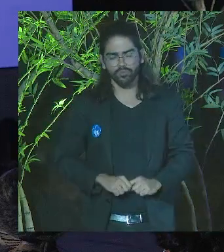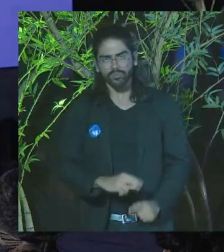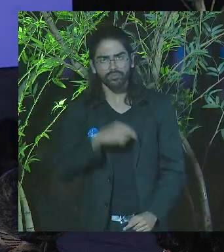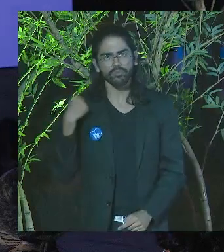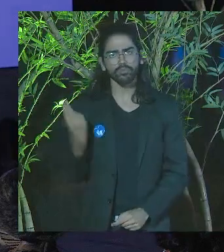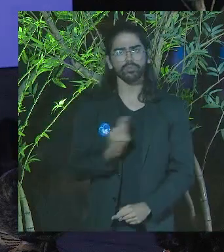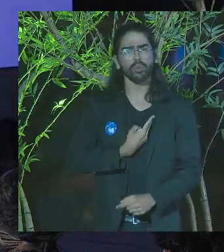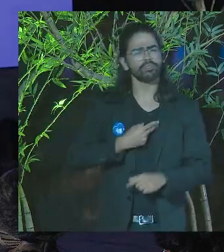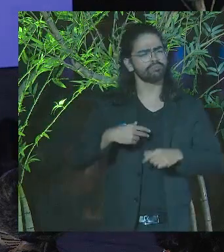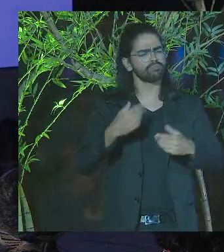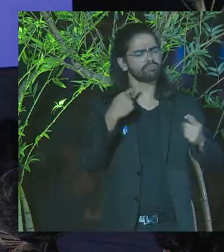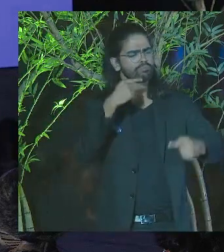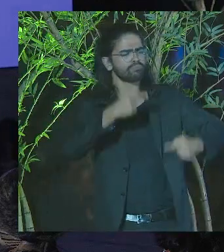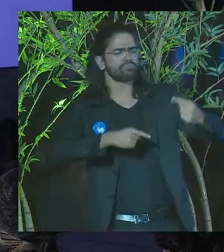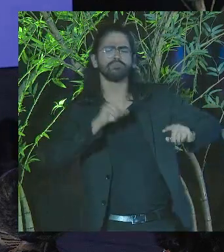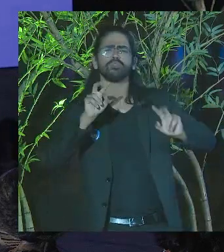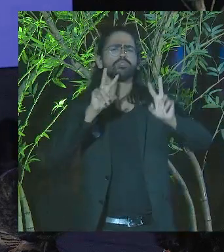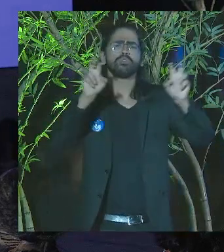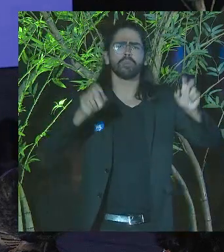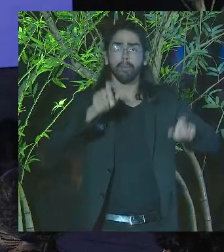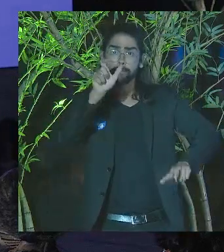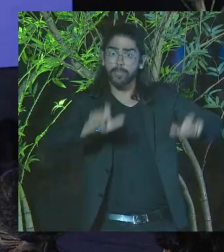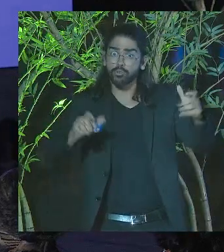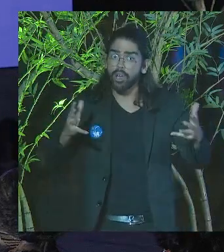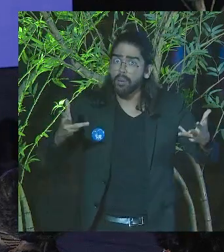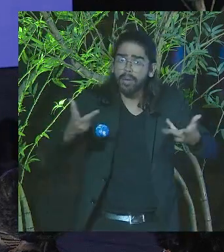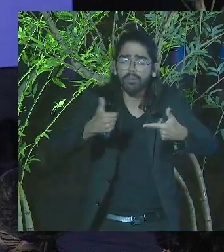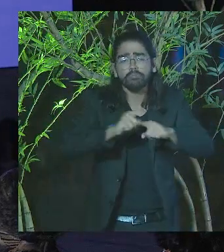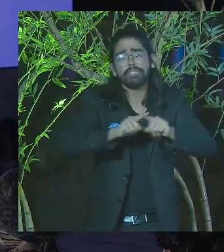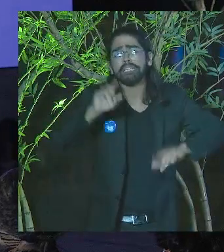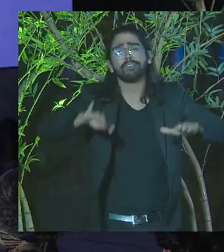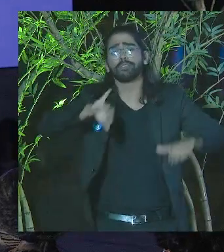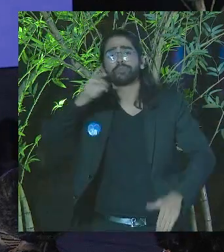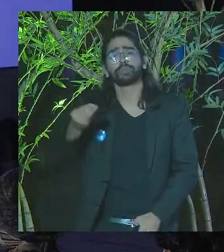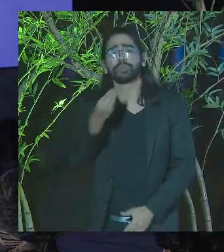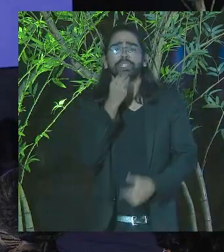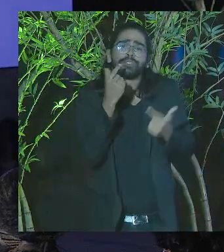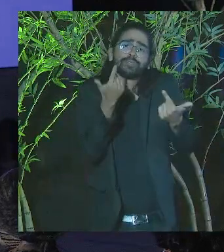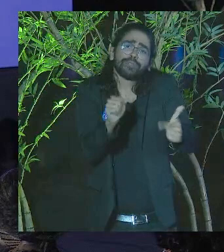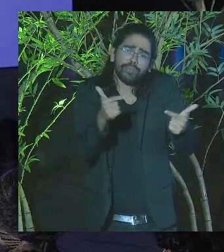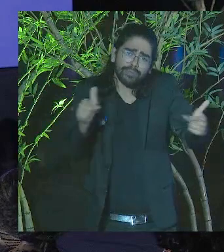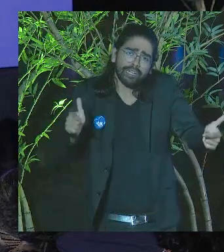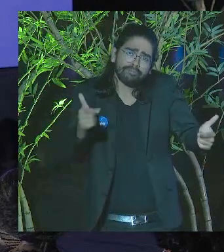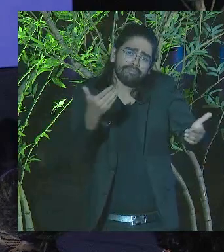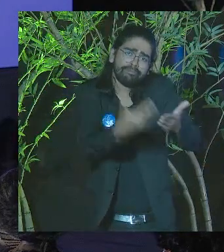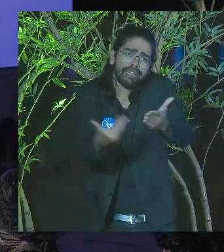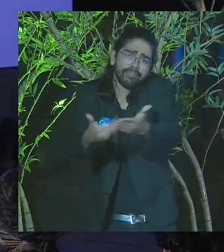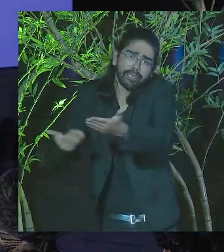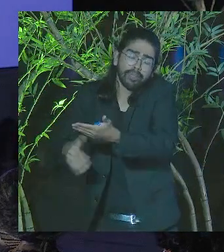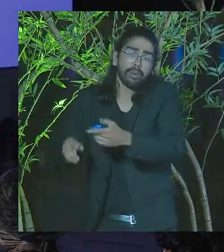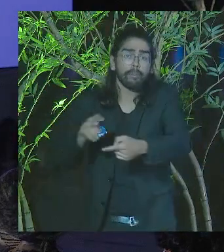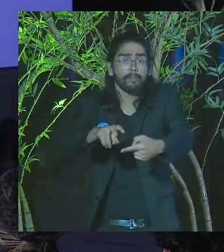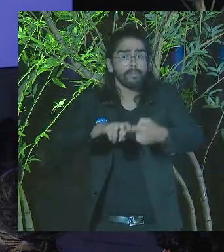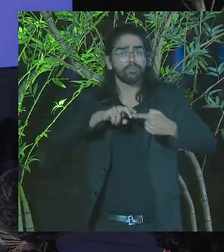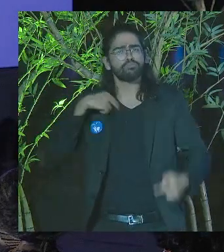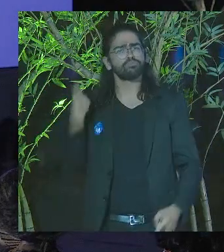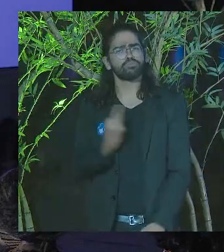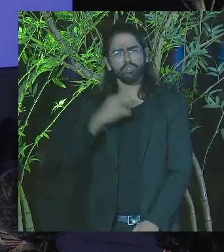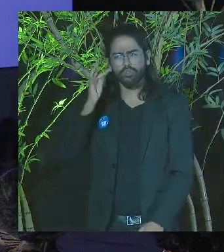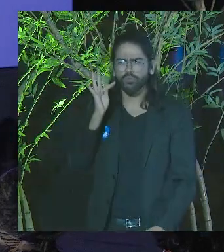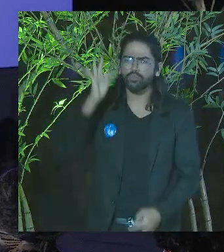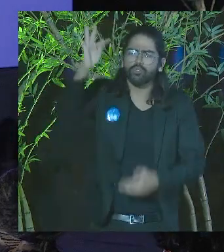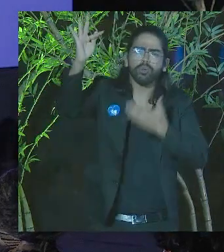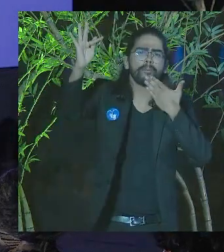país desperdiça talentos o tempo inteiro e como que pensar futuros só vale a pena se couber mais